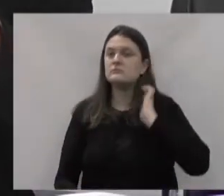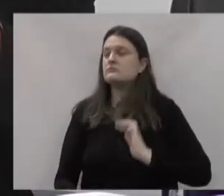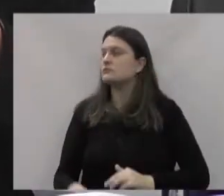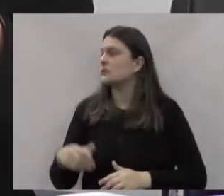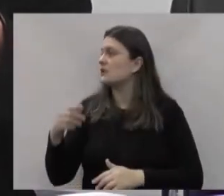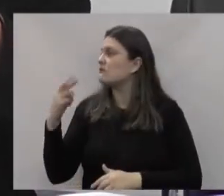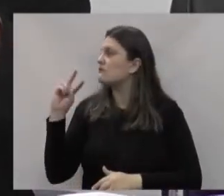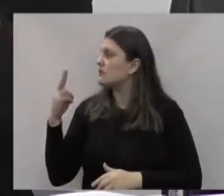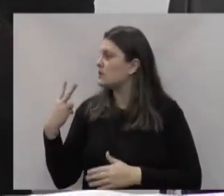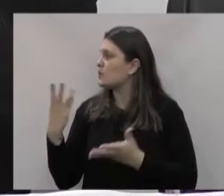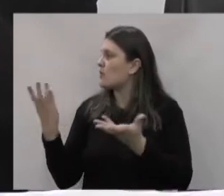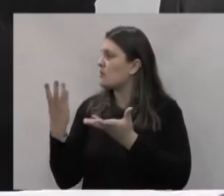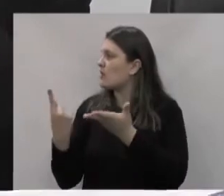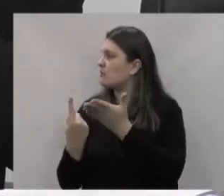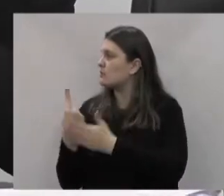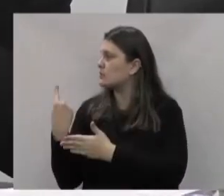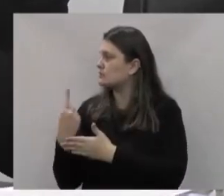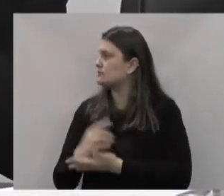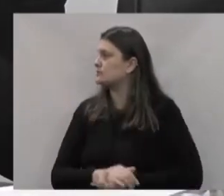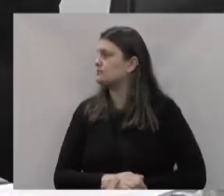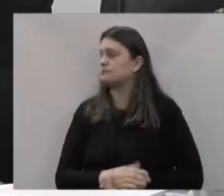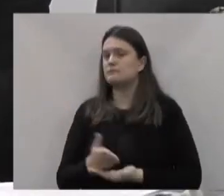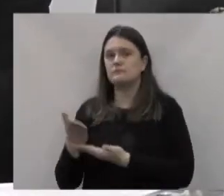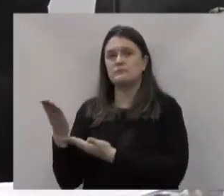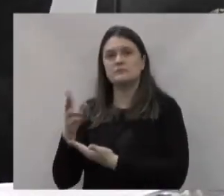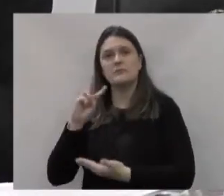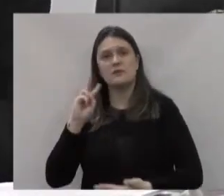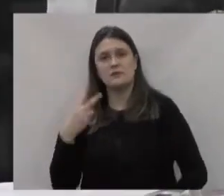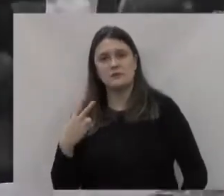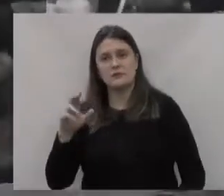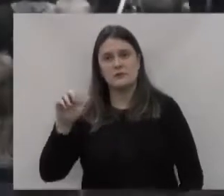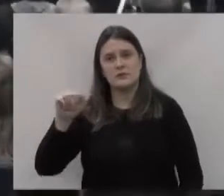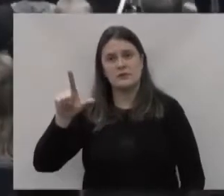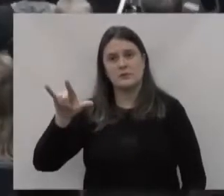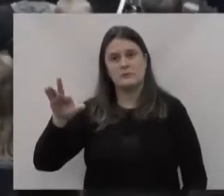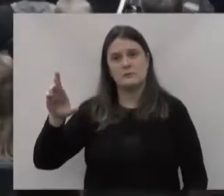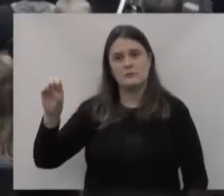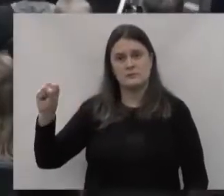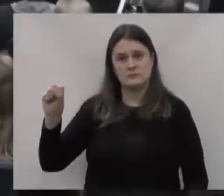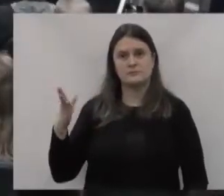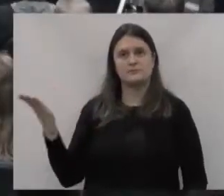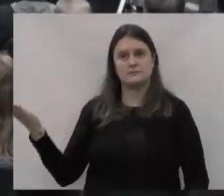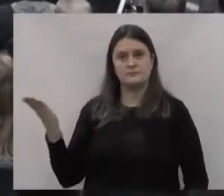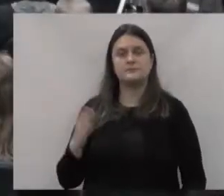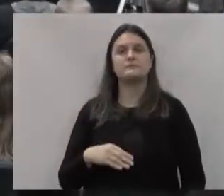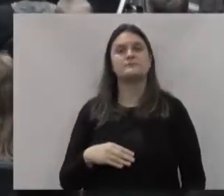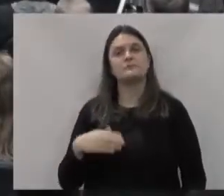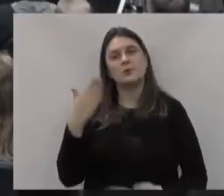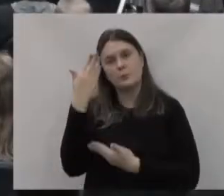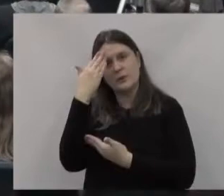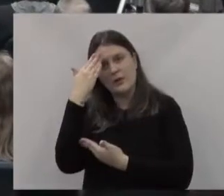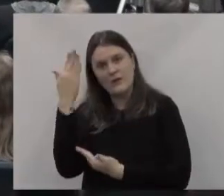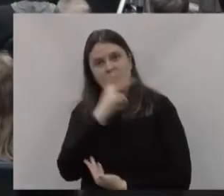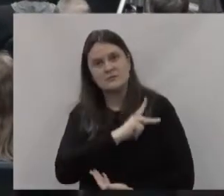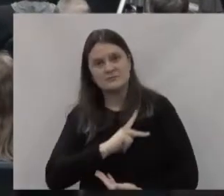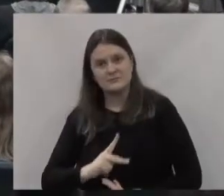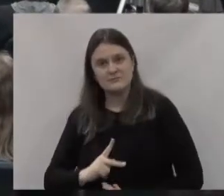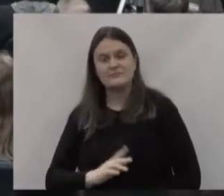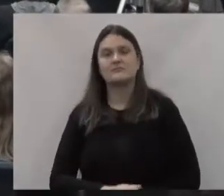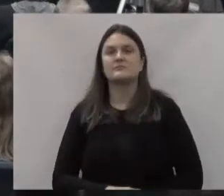Mais algum dos senhores vereadores? Com a palavra, o vereador Almires Bugai Filho. Obrigado, senhor presidente.